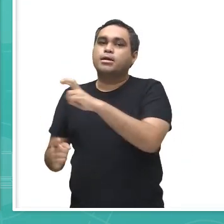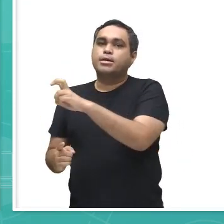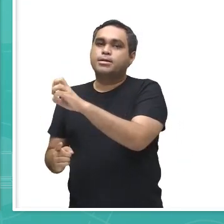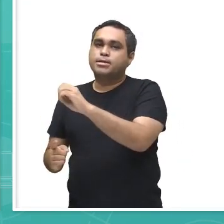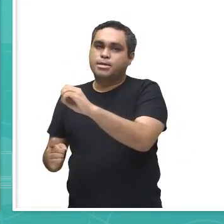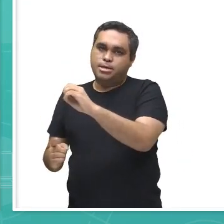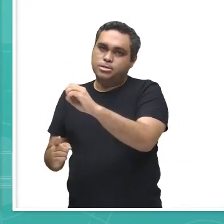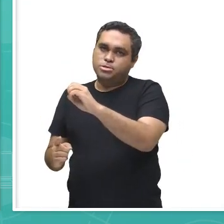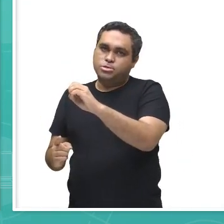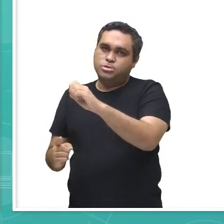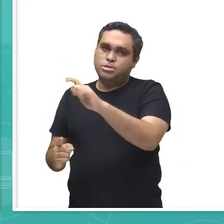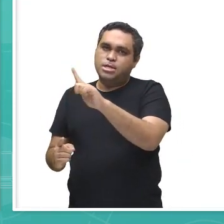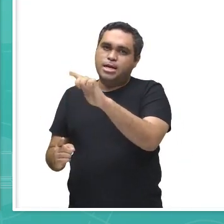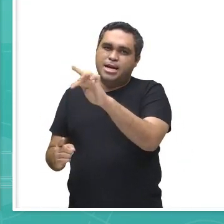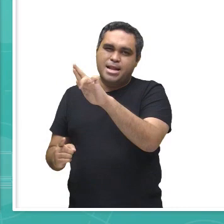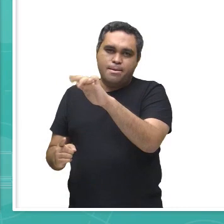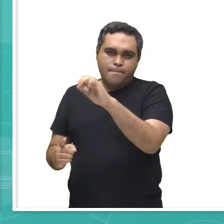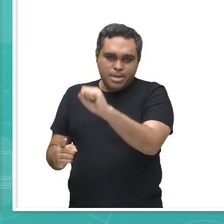madeira